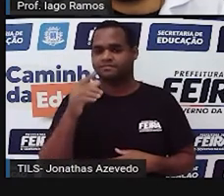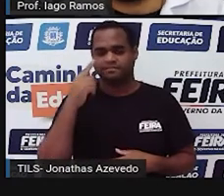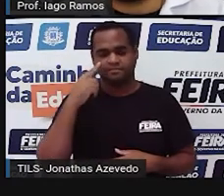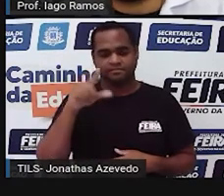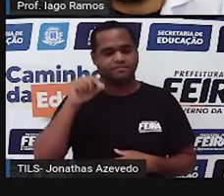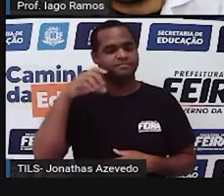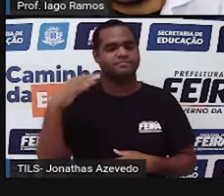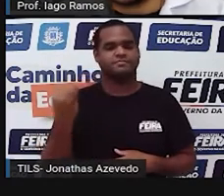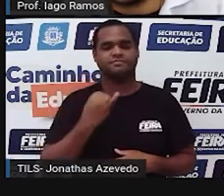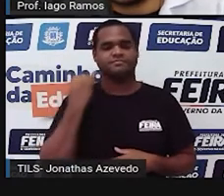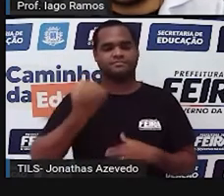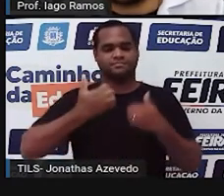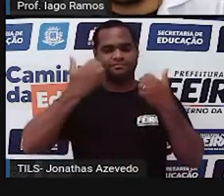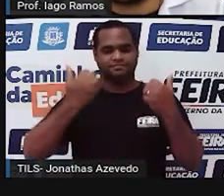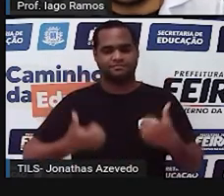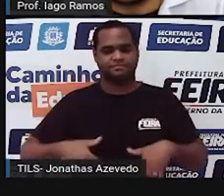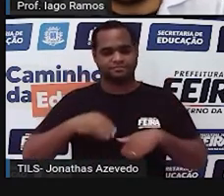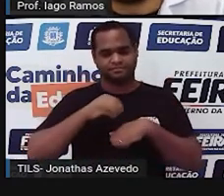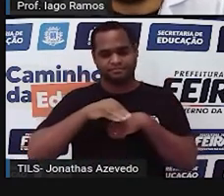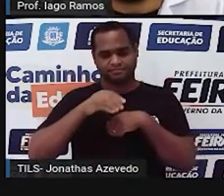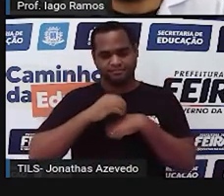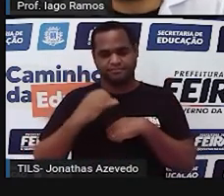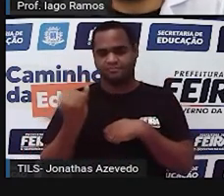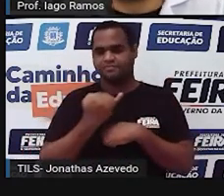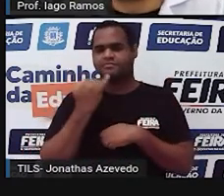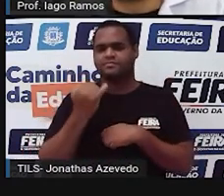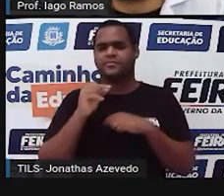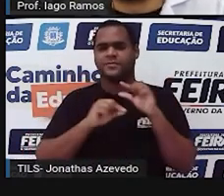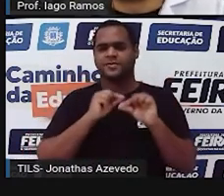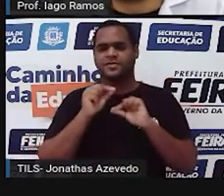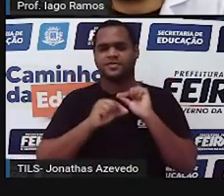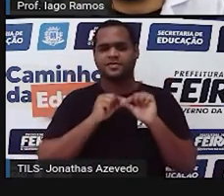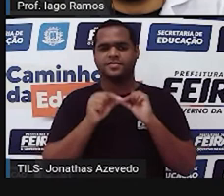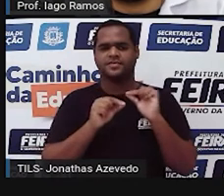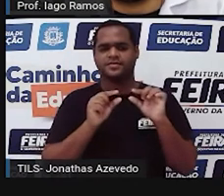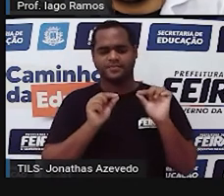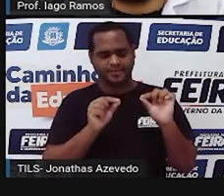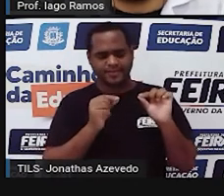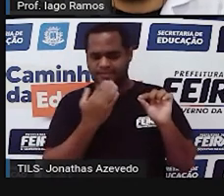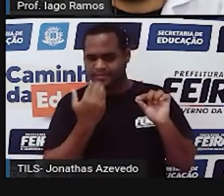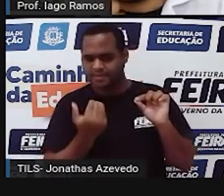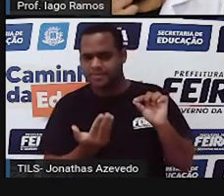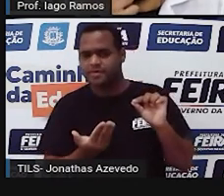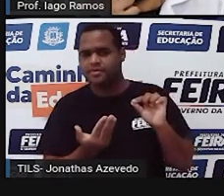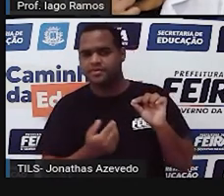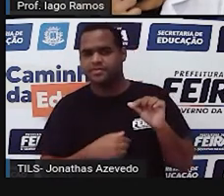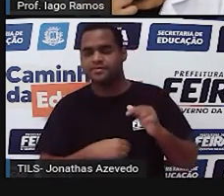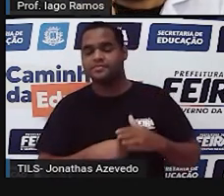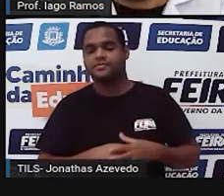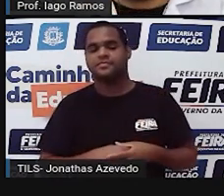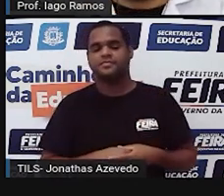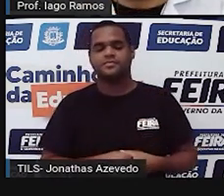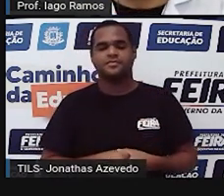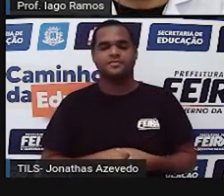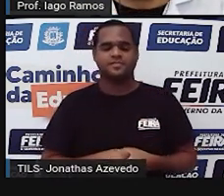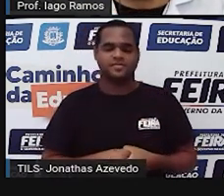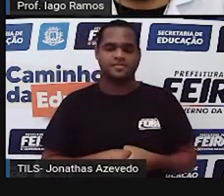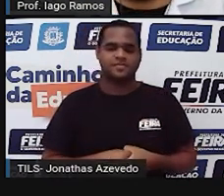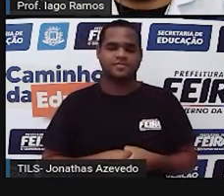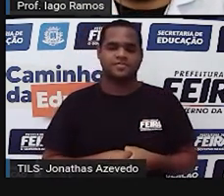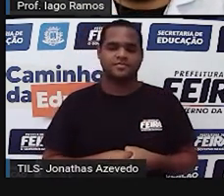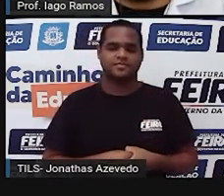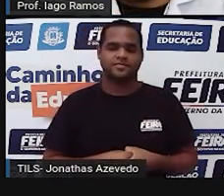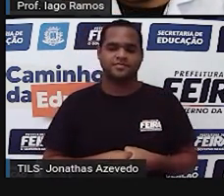detalhe muito interessante aqui tá E qual é o detalhe interessante O que é